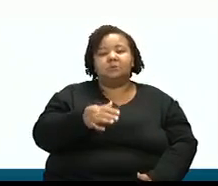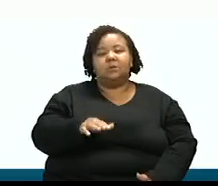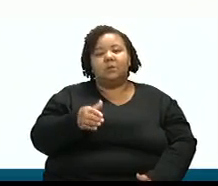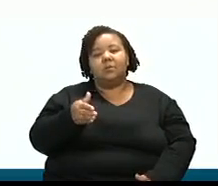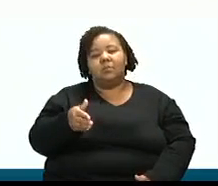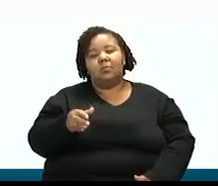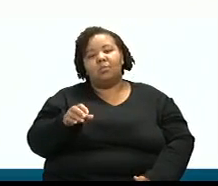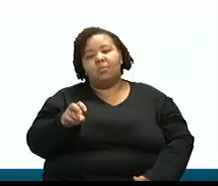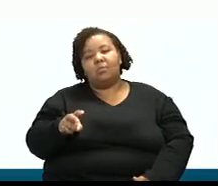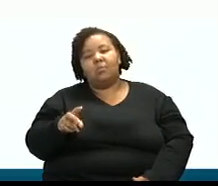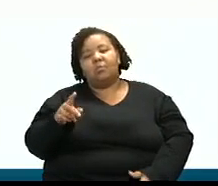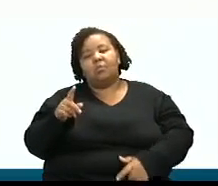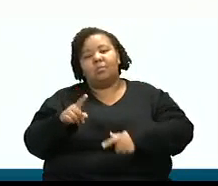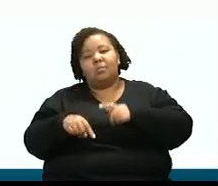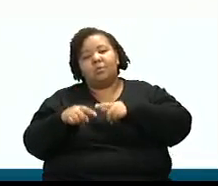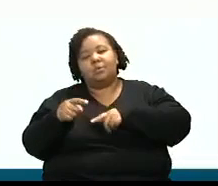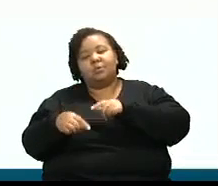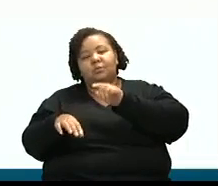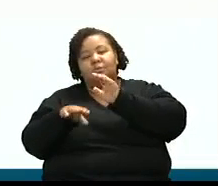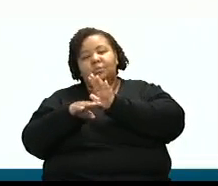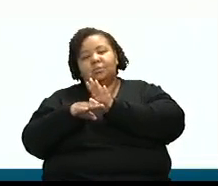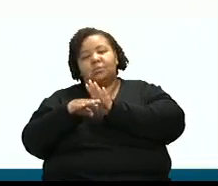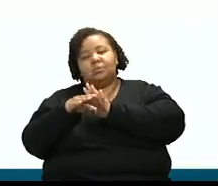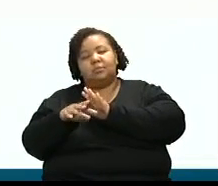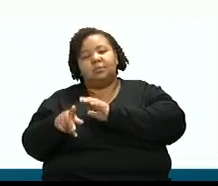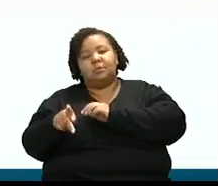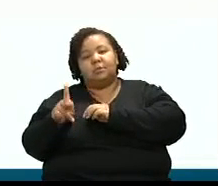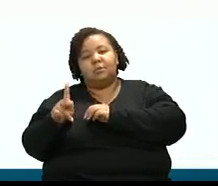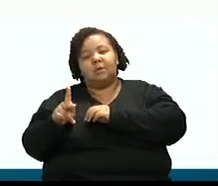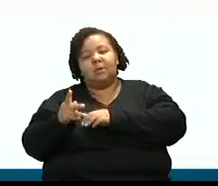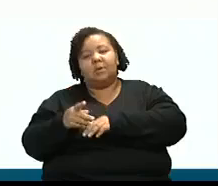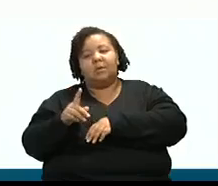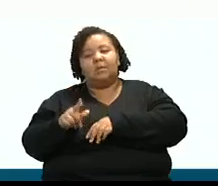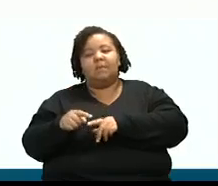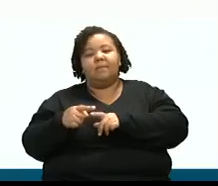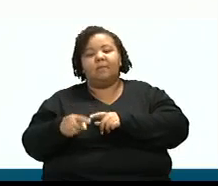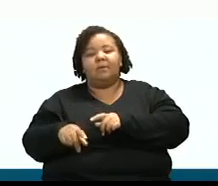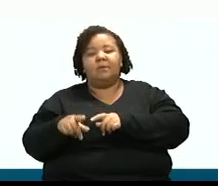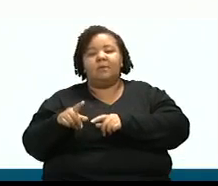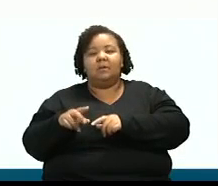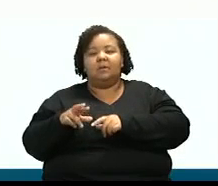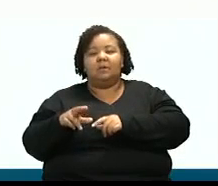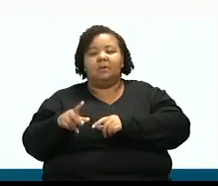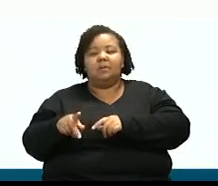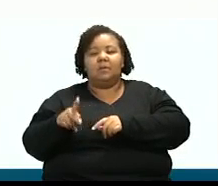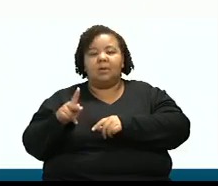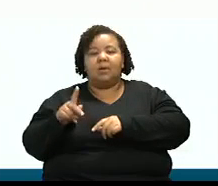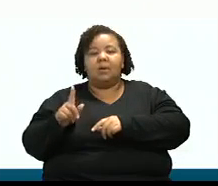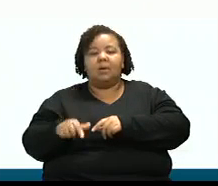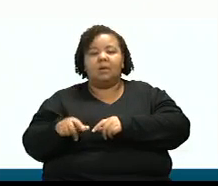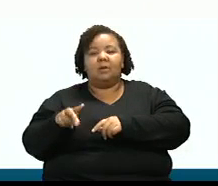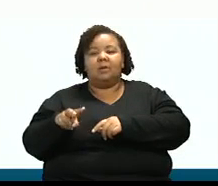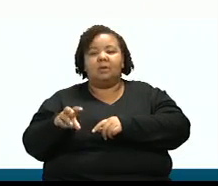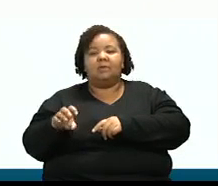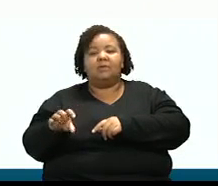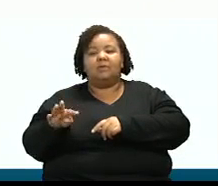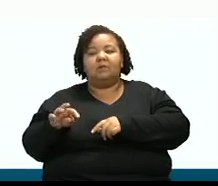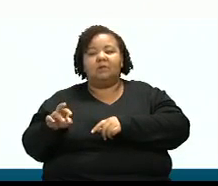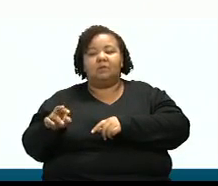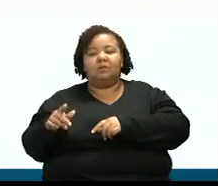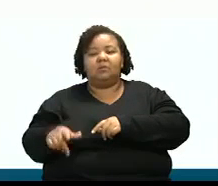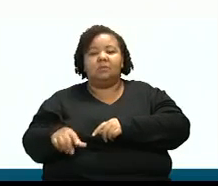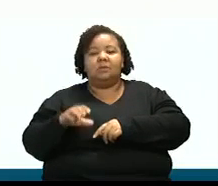vetorial, produto escalar com k, porque o rotacional é um vetor, k também é um vetor, que é o